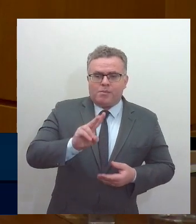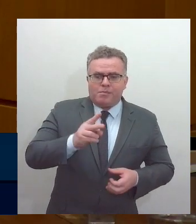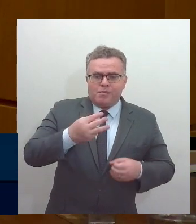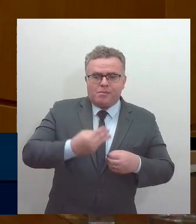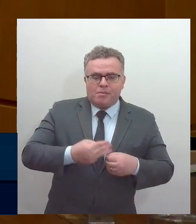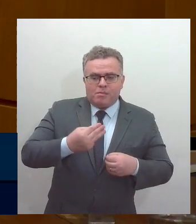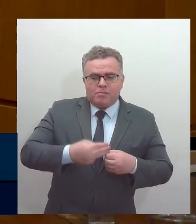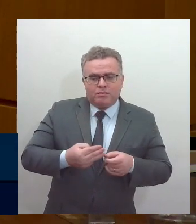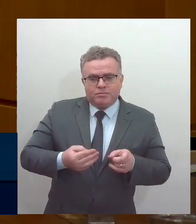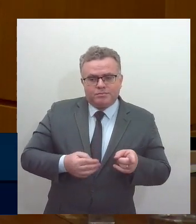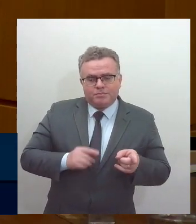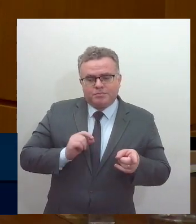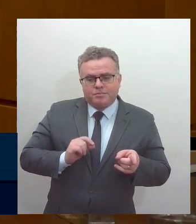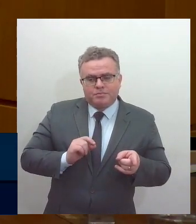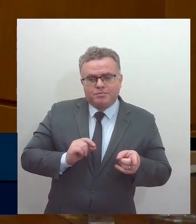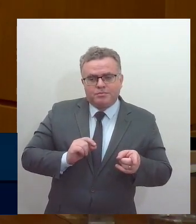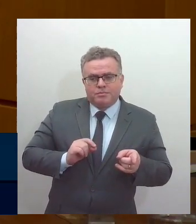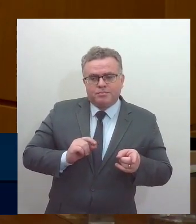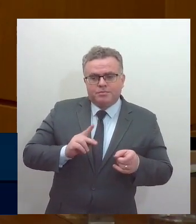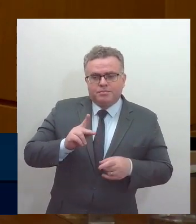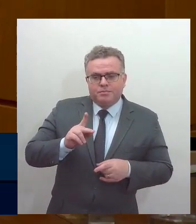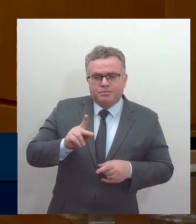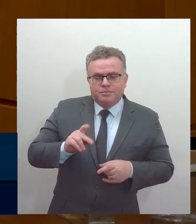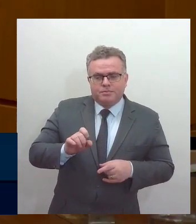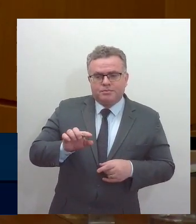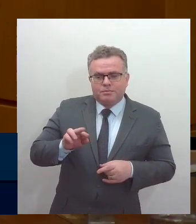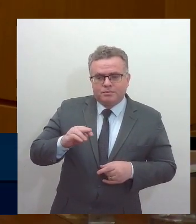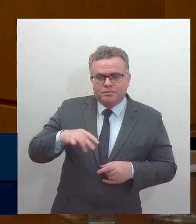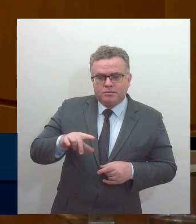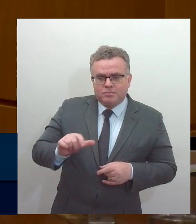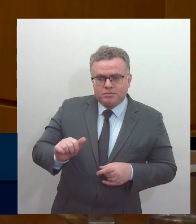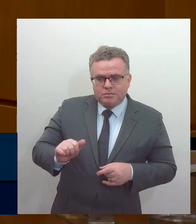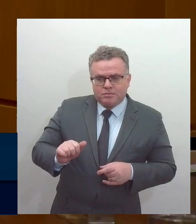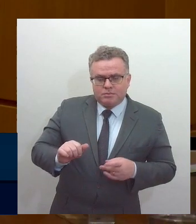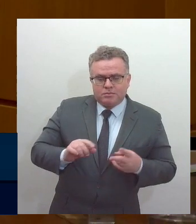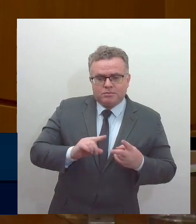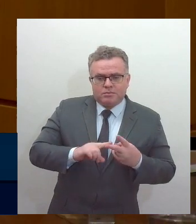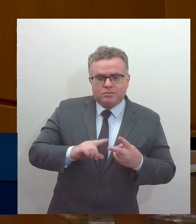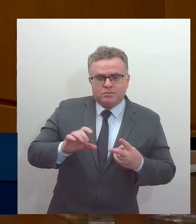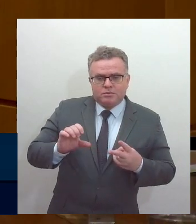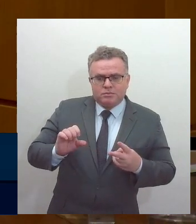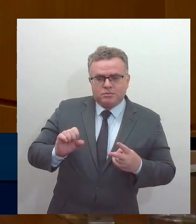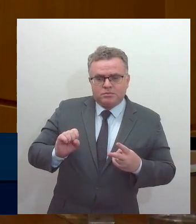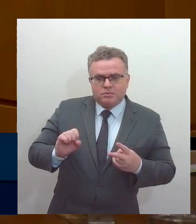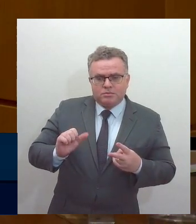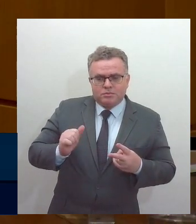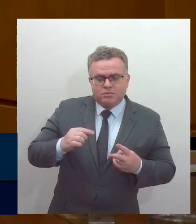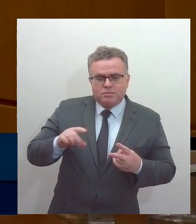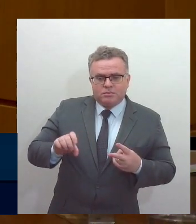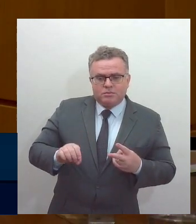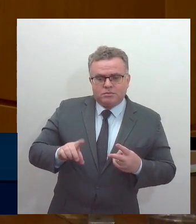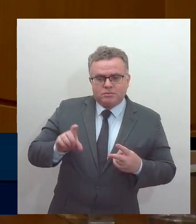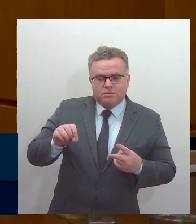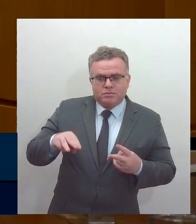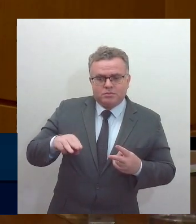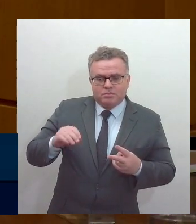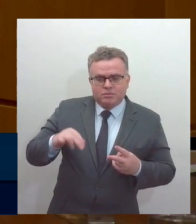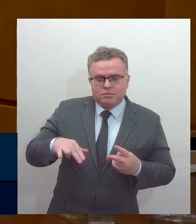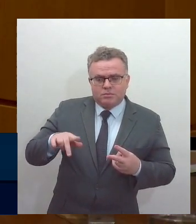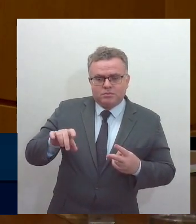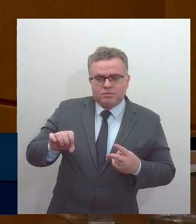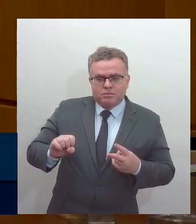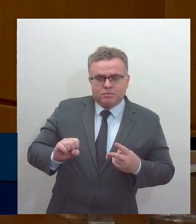Pedrinhas e São Domingos foi entregue duas obras